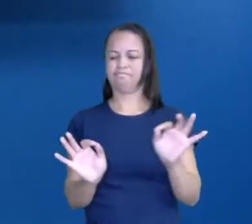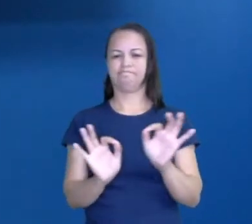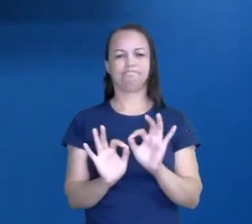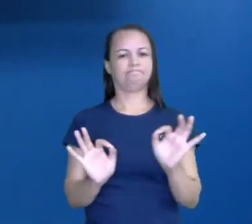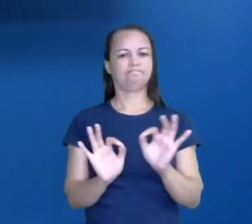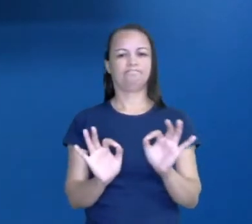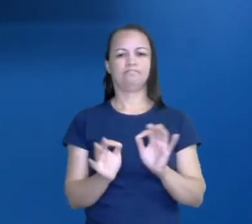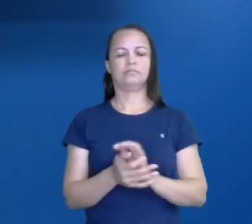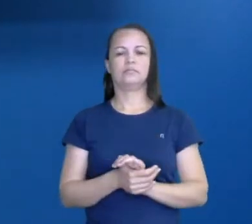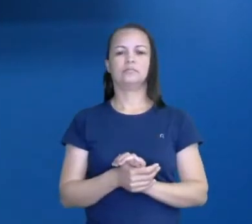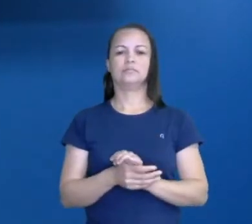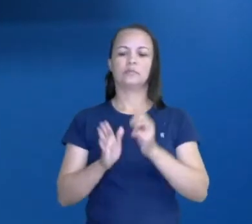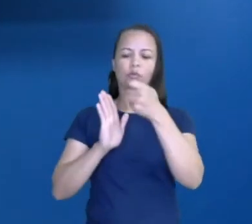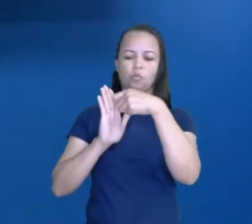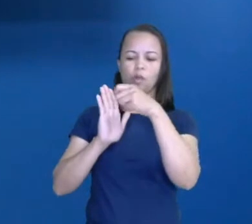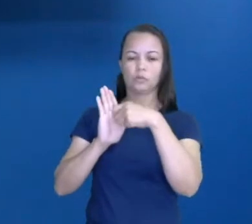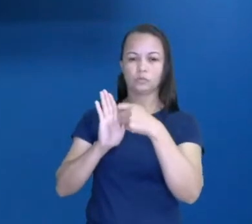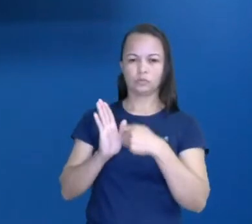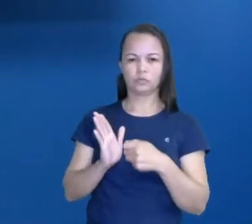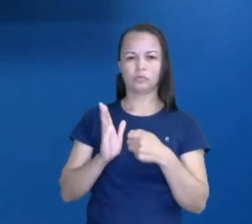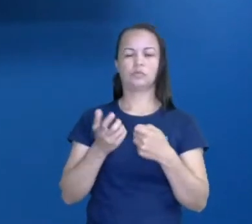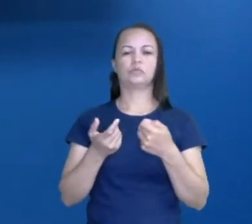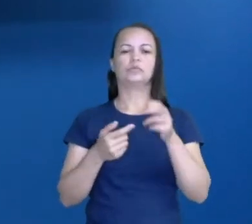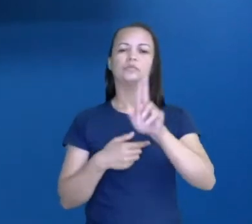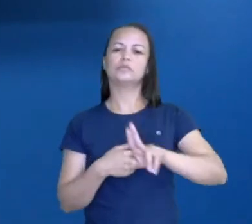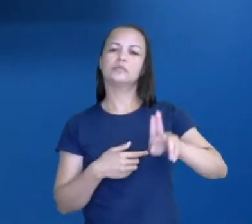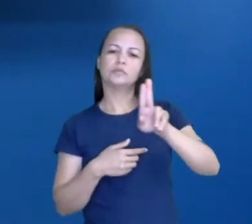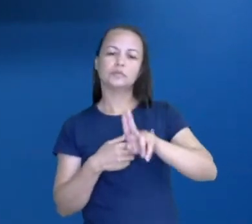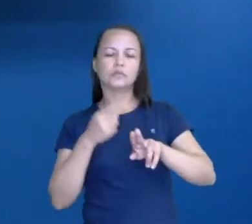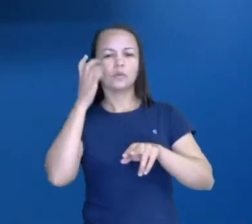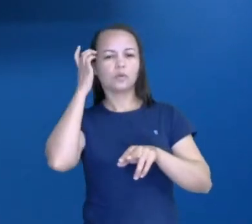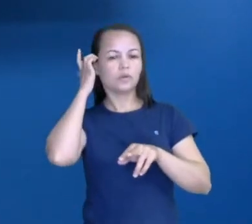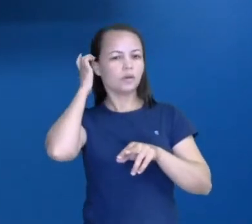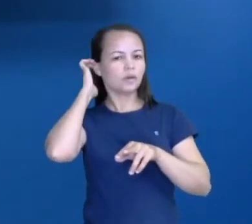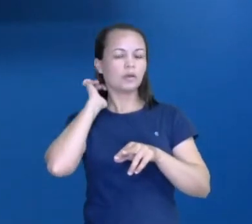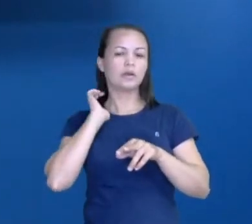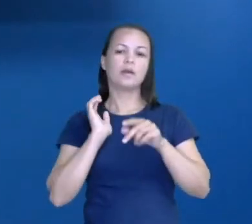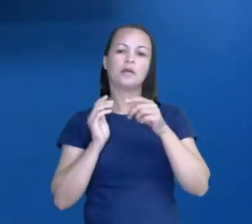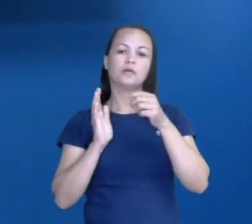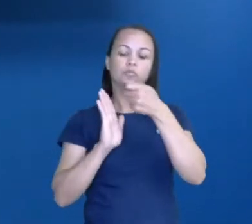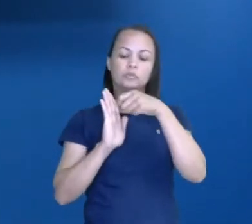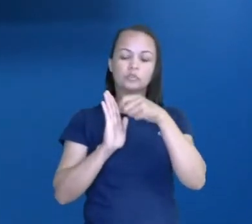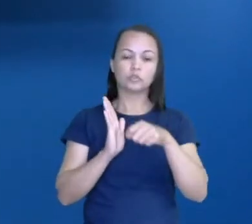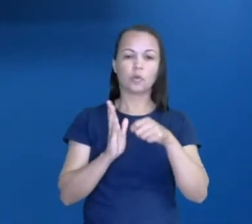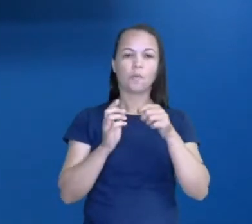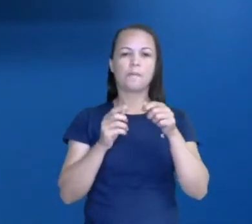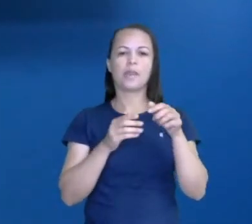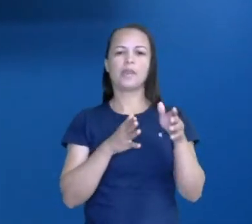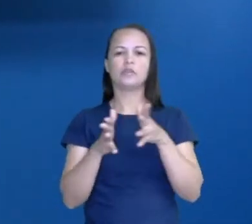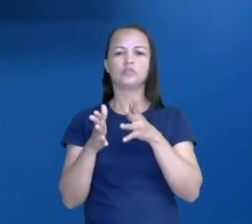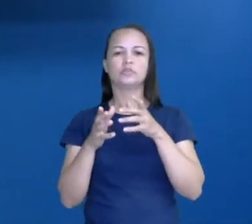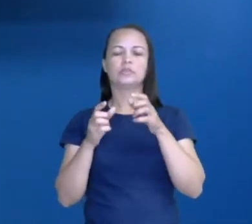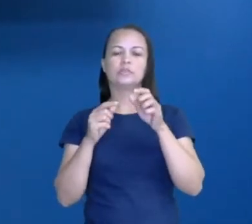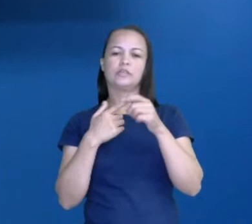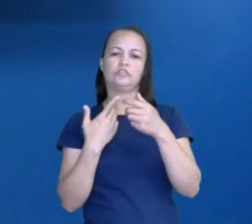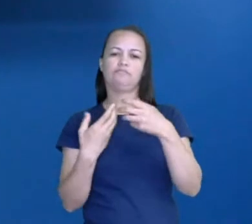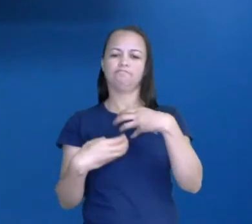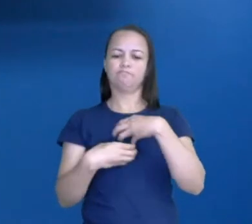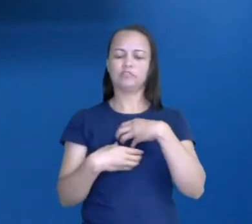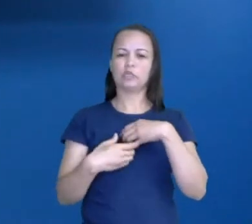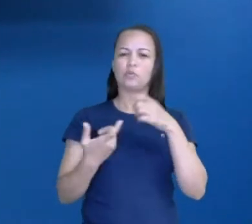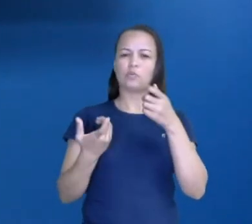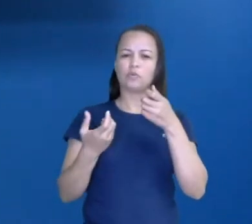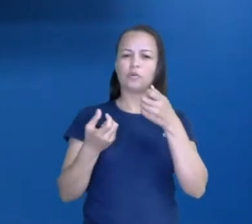O autor, ele utilizou meios, essas figuras de linguagem, figuras de expressões, né?